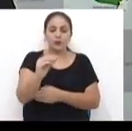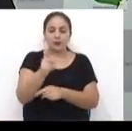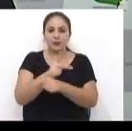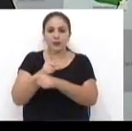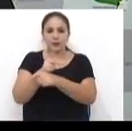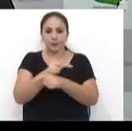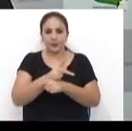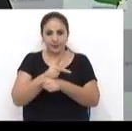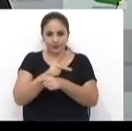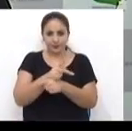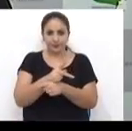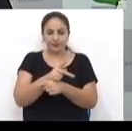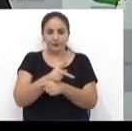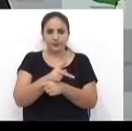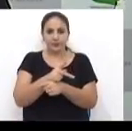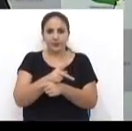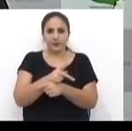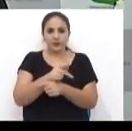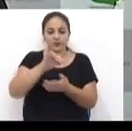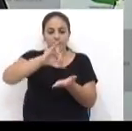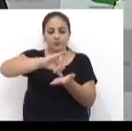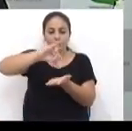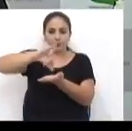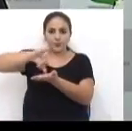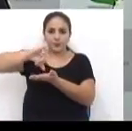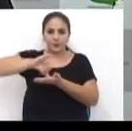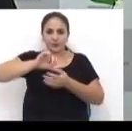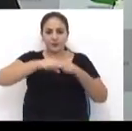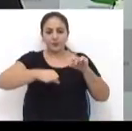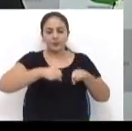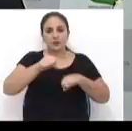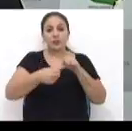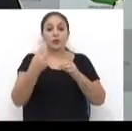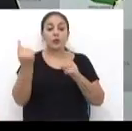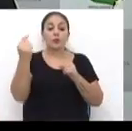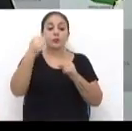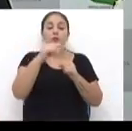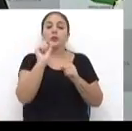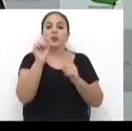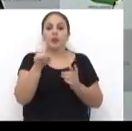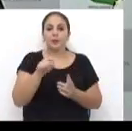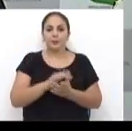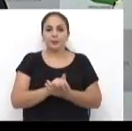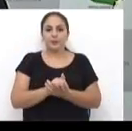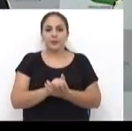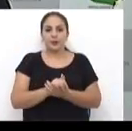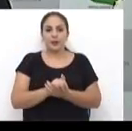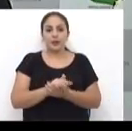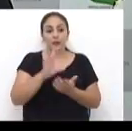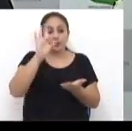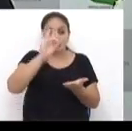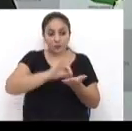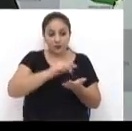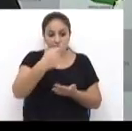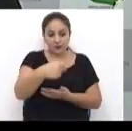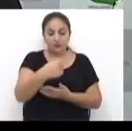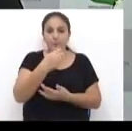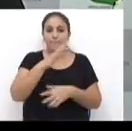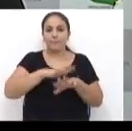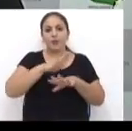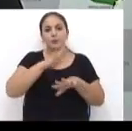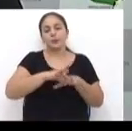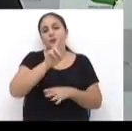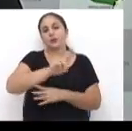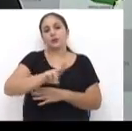Executivo Municipal de colocar câmeras de vídeo monitoramento nas estações de bicicletas visa garantir que esse